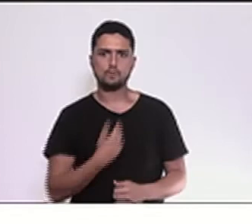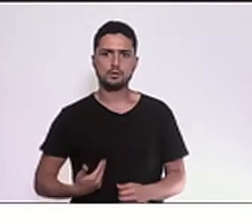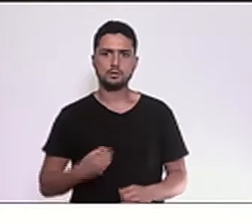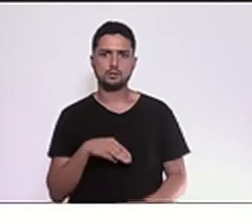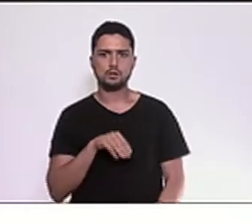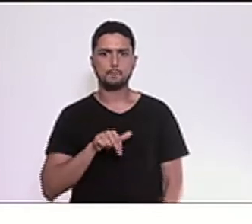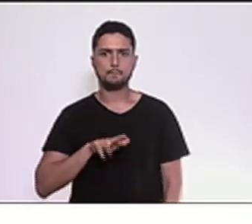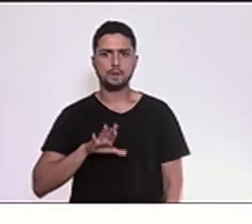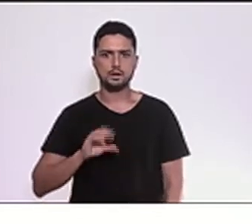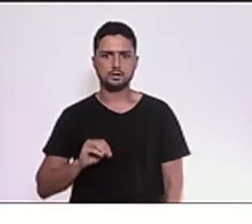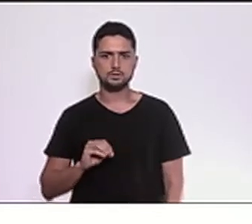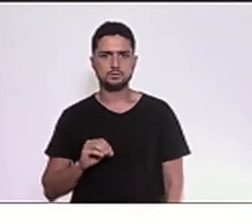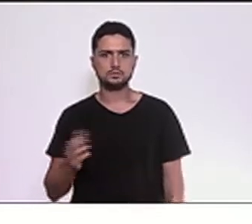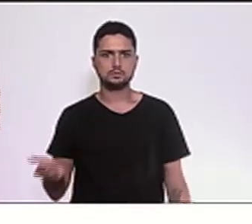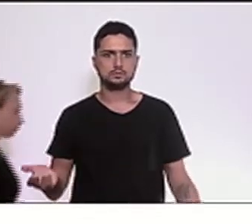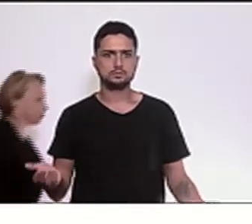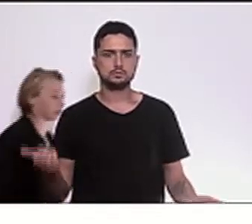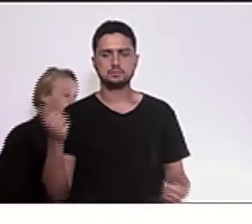Márcio Galberto.